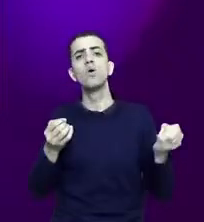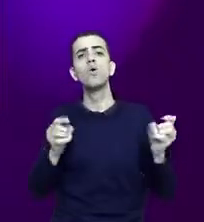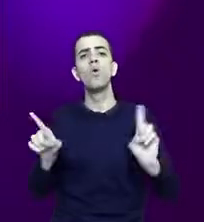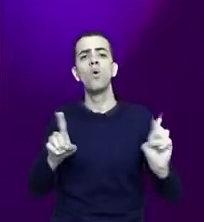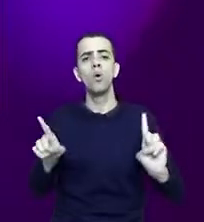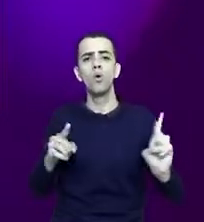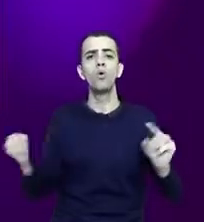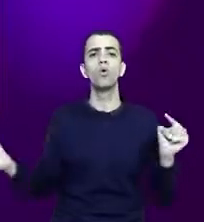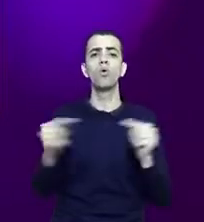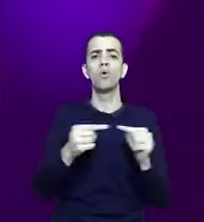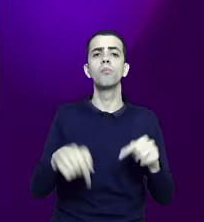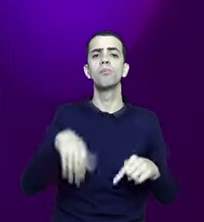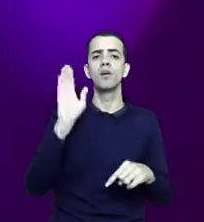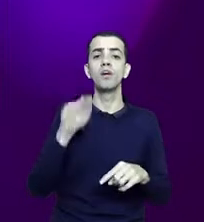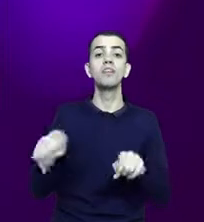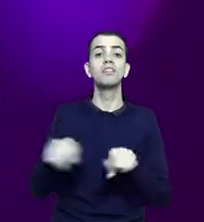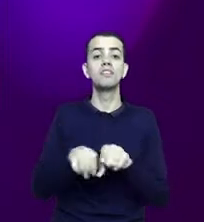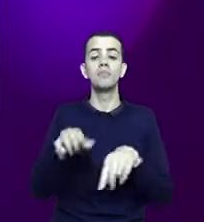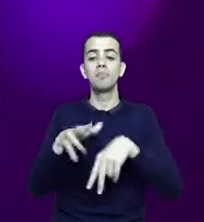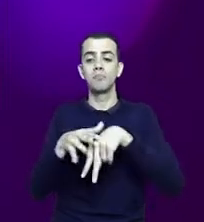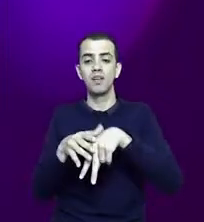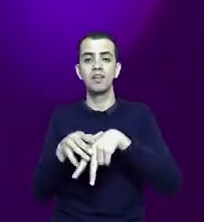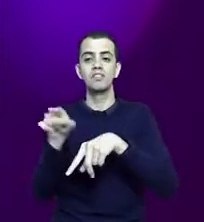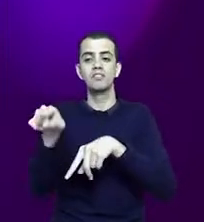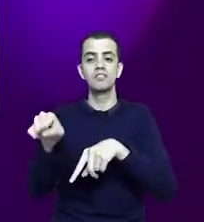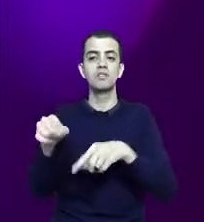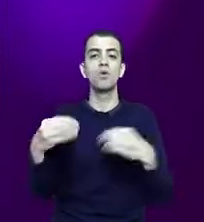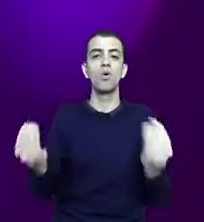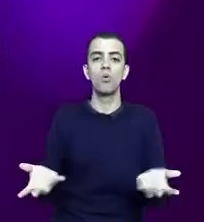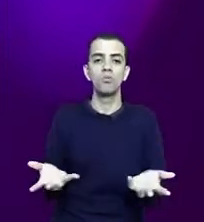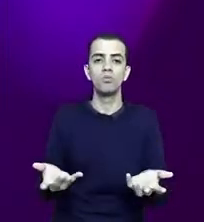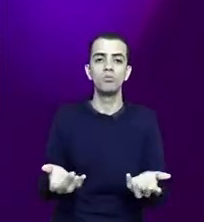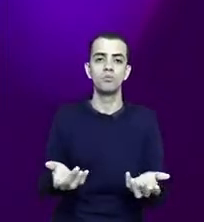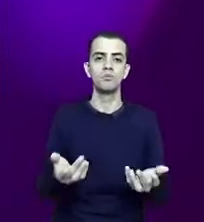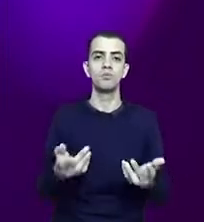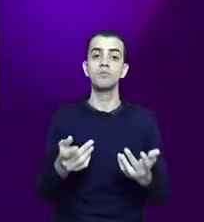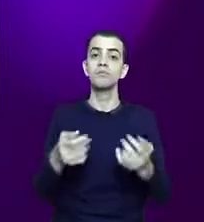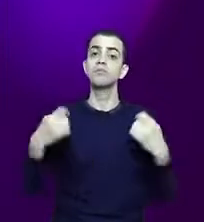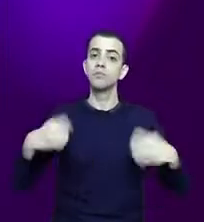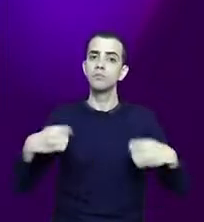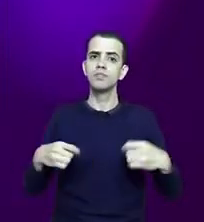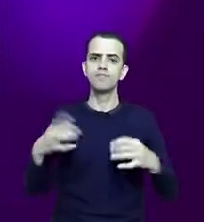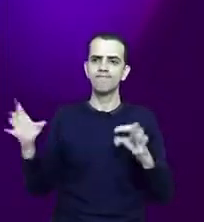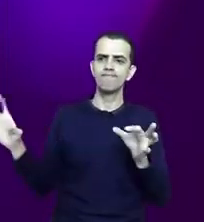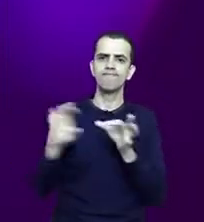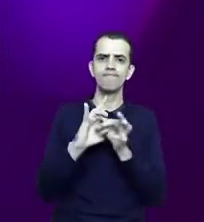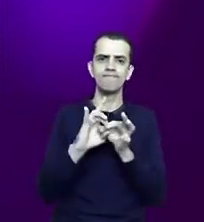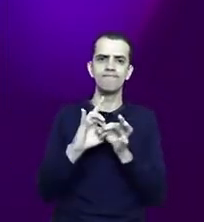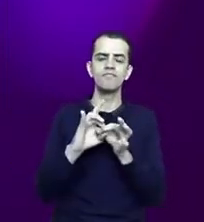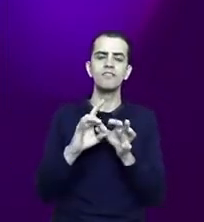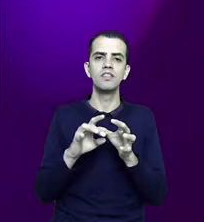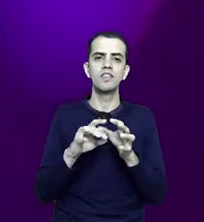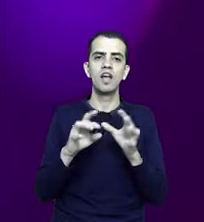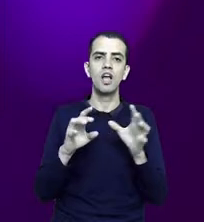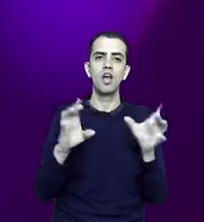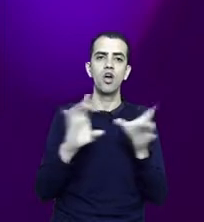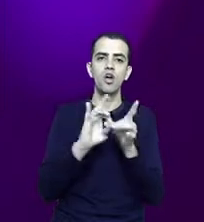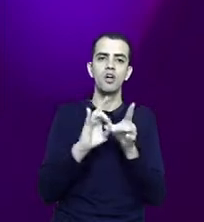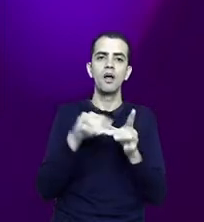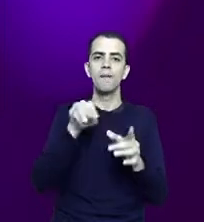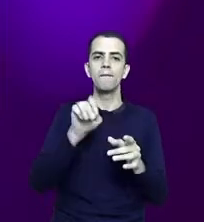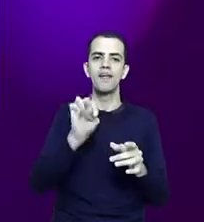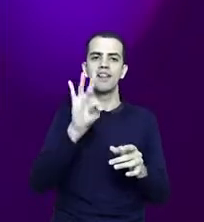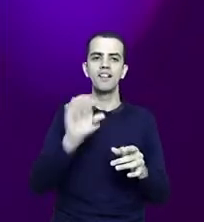esse grande diferencial da conexão, que é uma conexão tão moderna que se fala hoje em dia, que é a conexão do